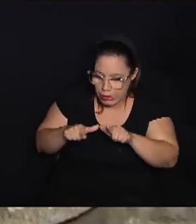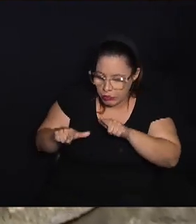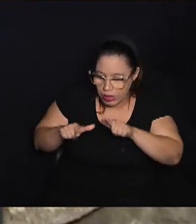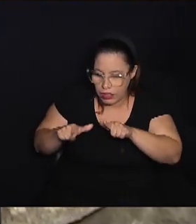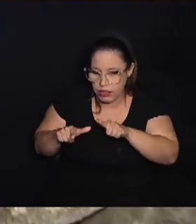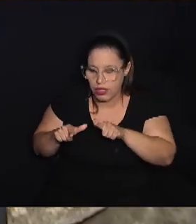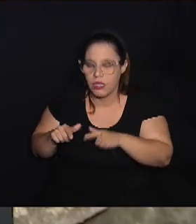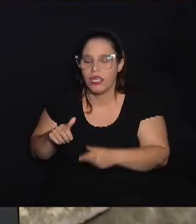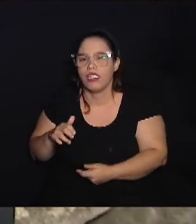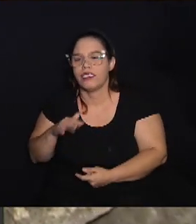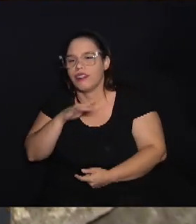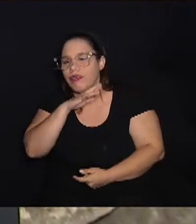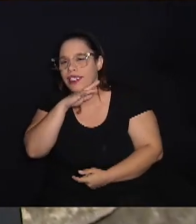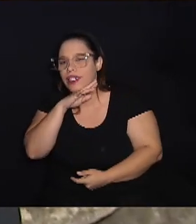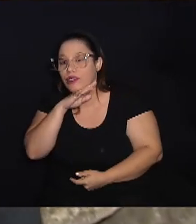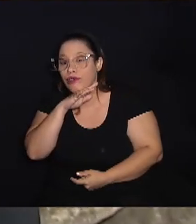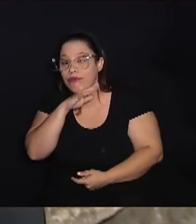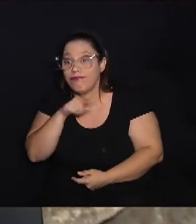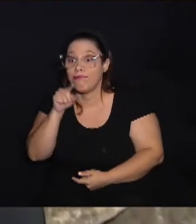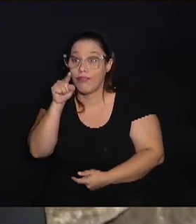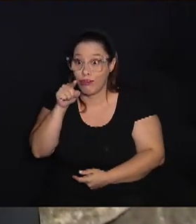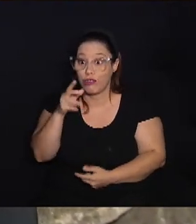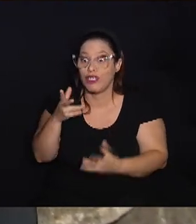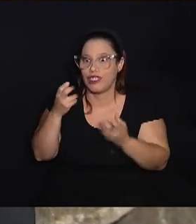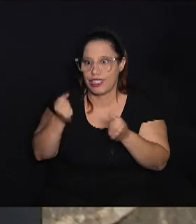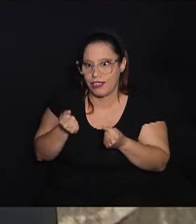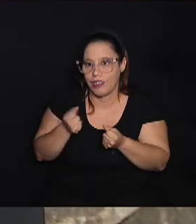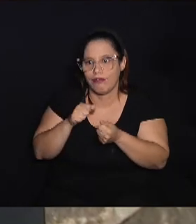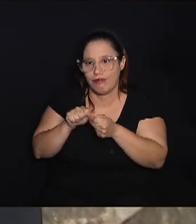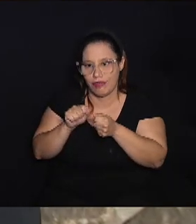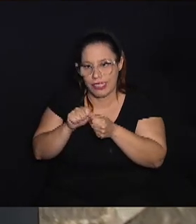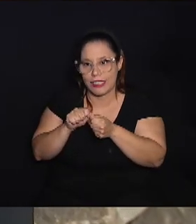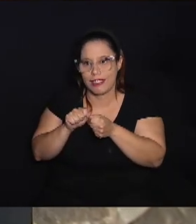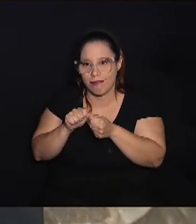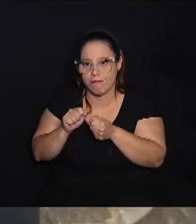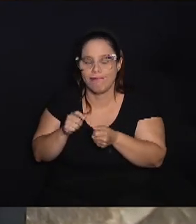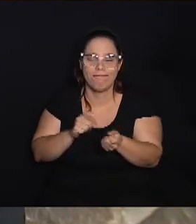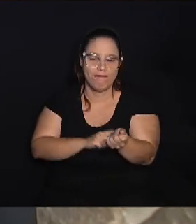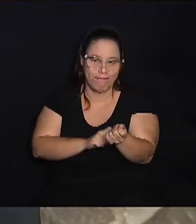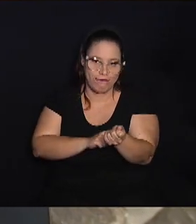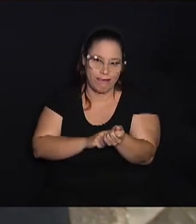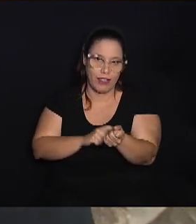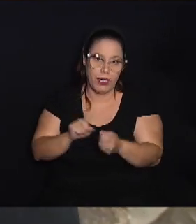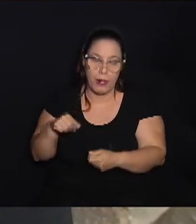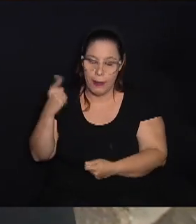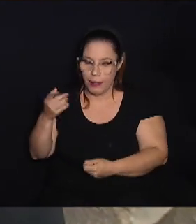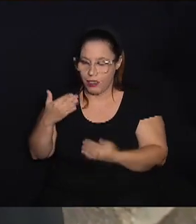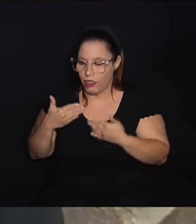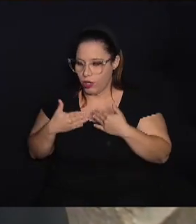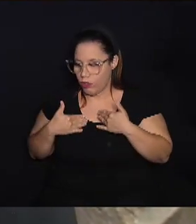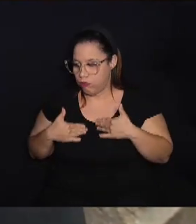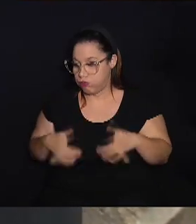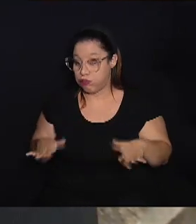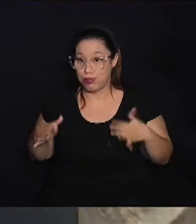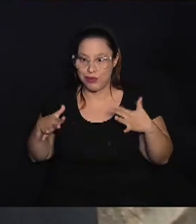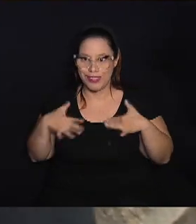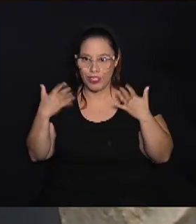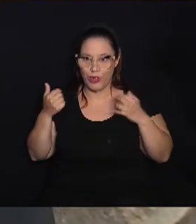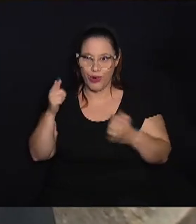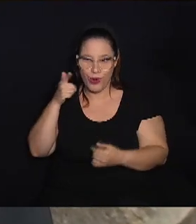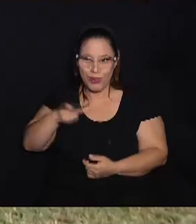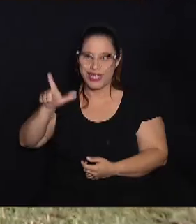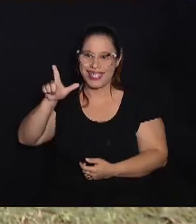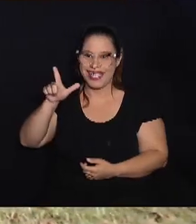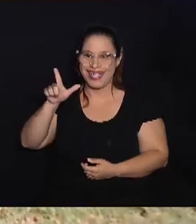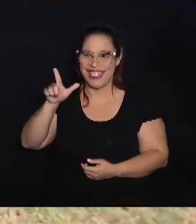meio ruim ou não, ali tá tudo nas suas mãos. Então, realmente eu me sinto um pouco mais nervosa, mas depois que passa eu me sinto orgulhosa, porque foi